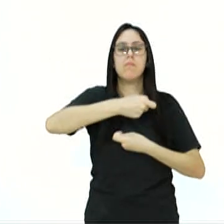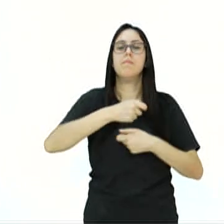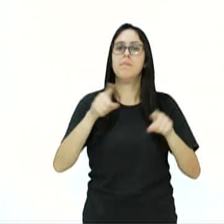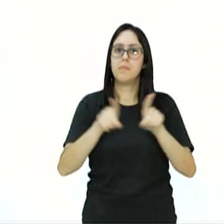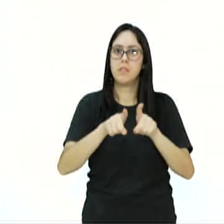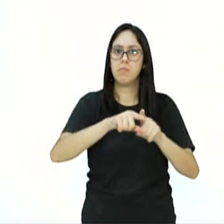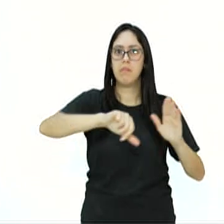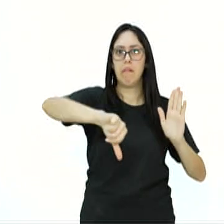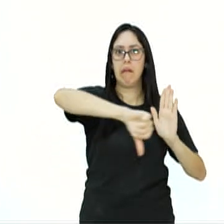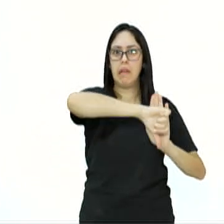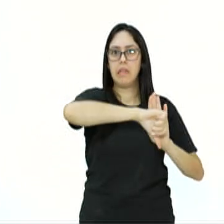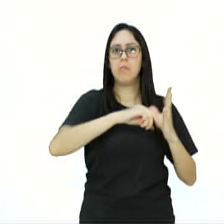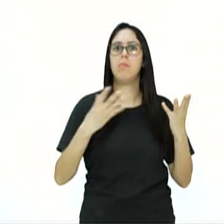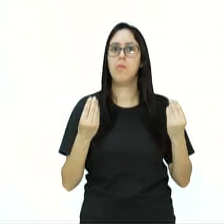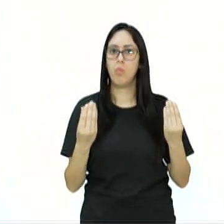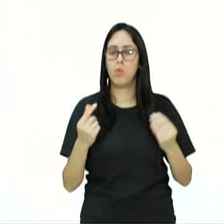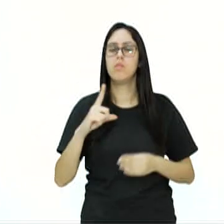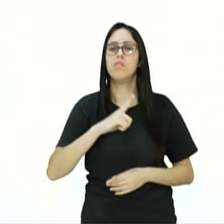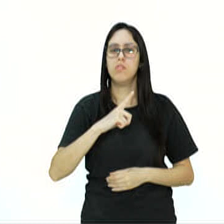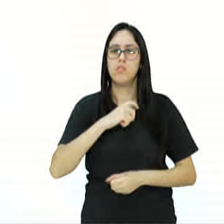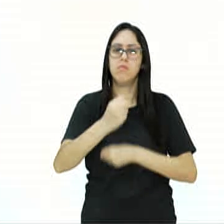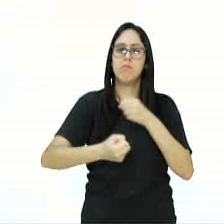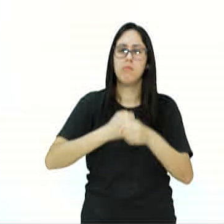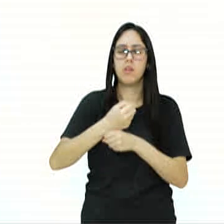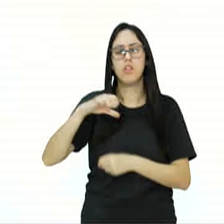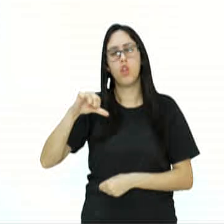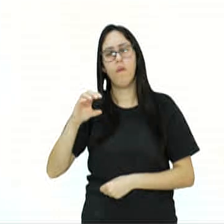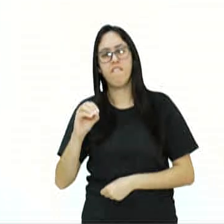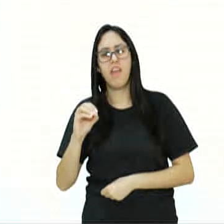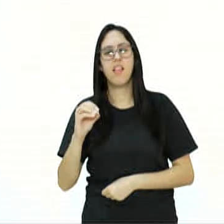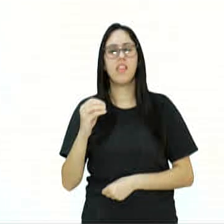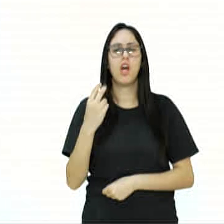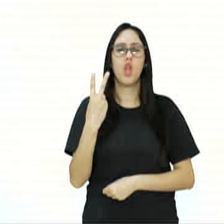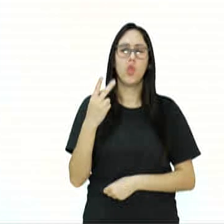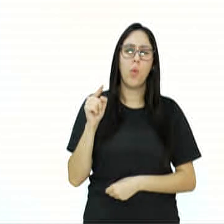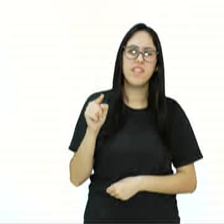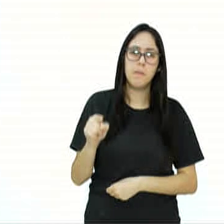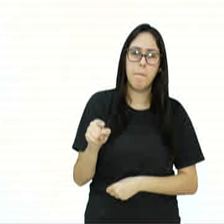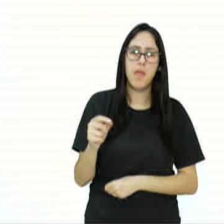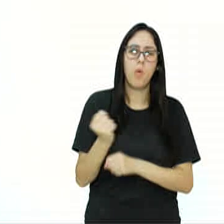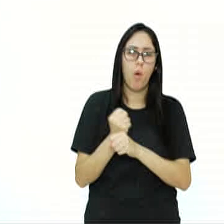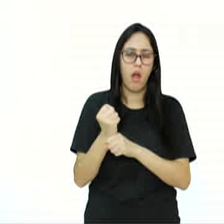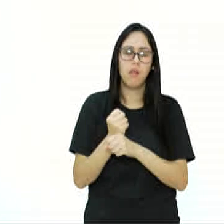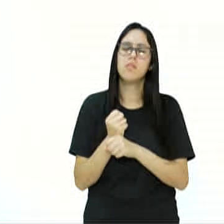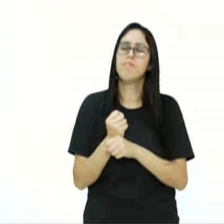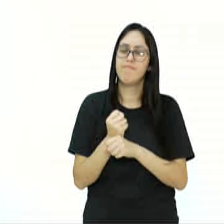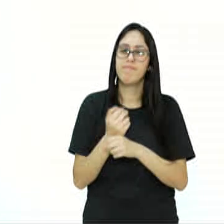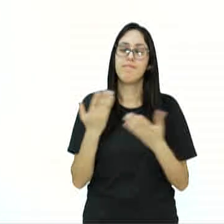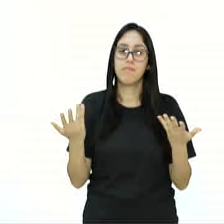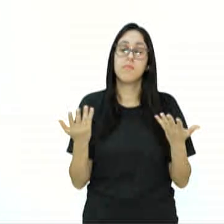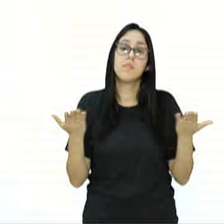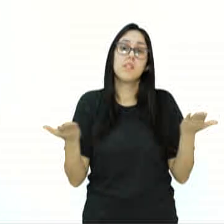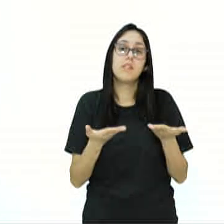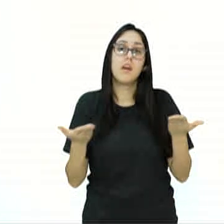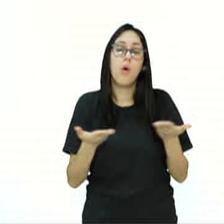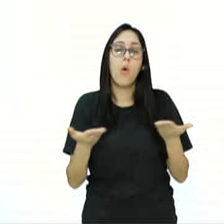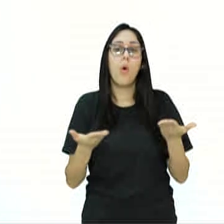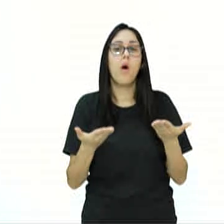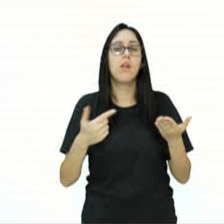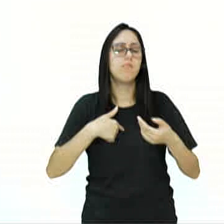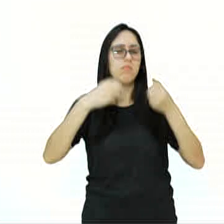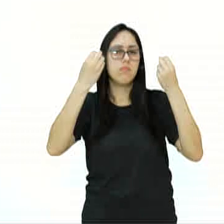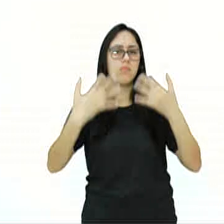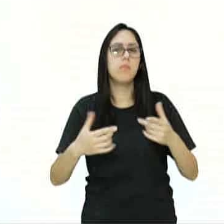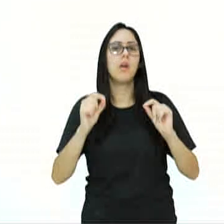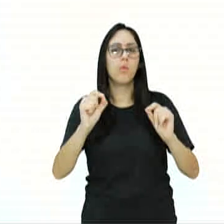perceber aí ao longo da década de 90, início dos anos 2000, né? Trago aqui um comentando a questão, né? Então, quando a gente tem o